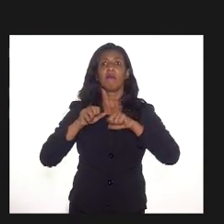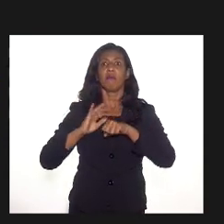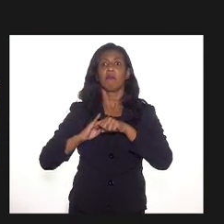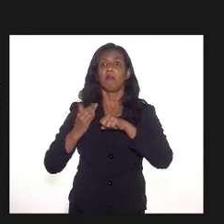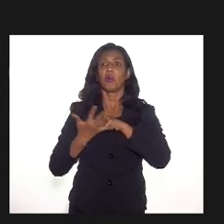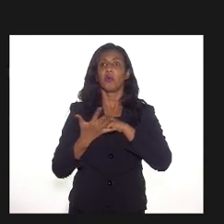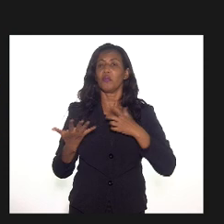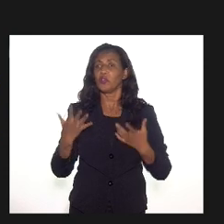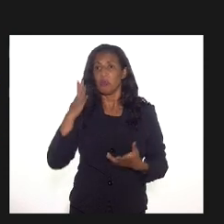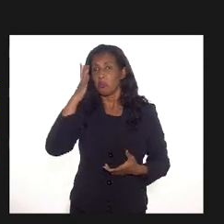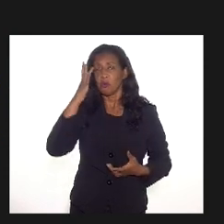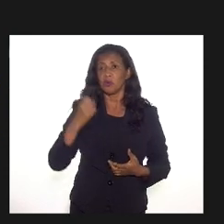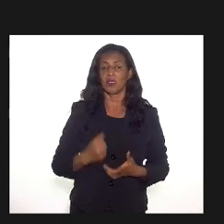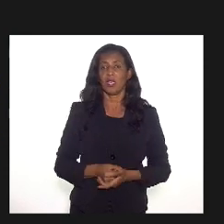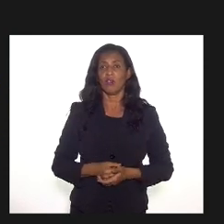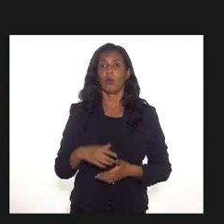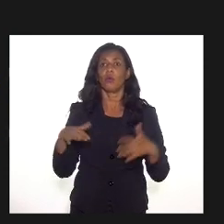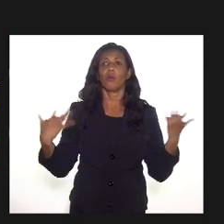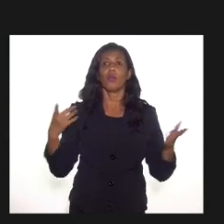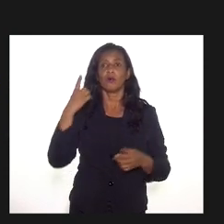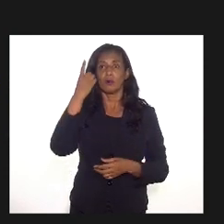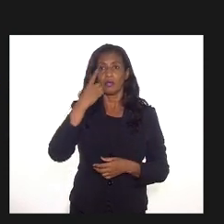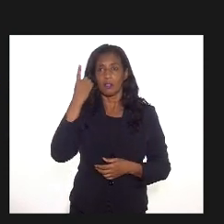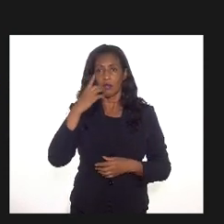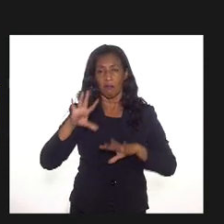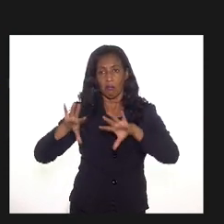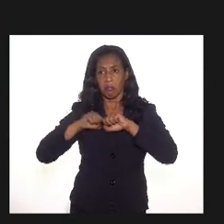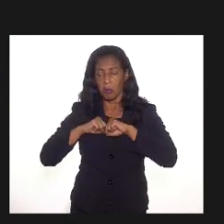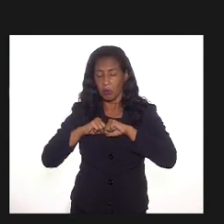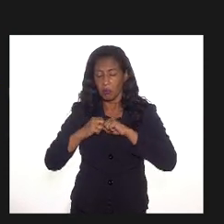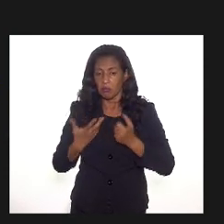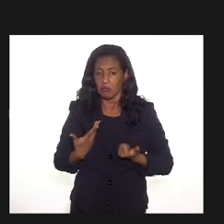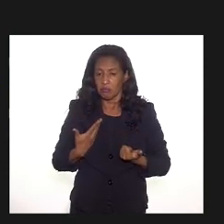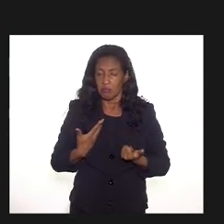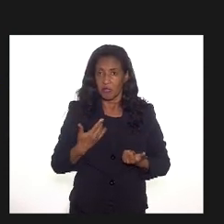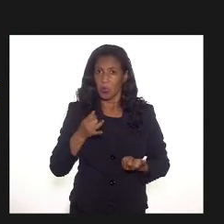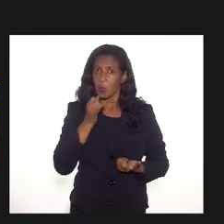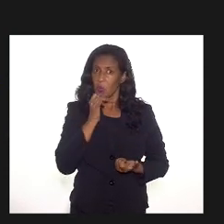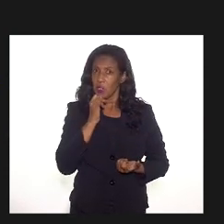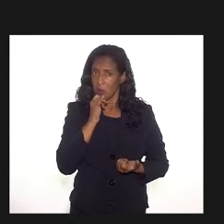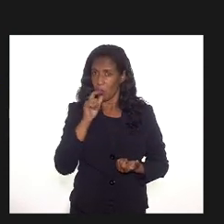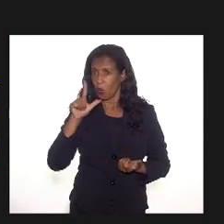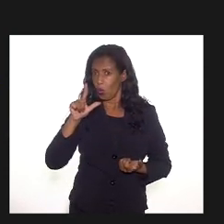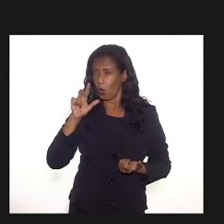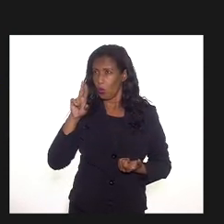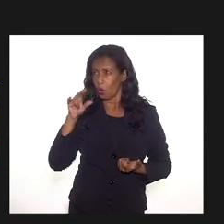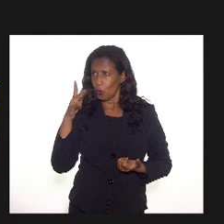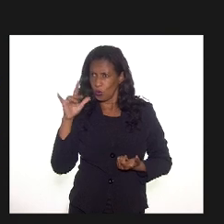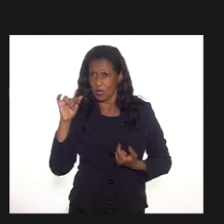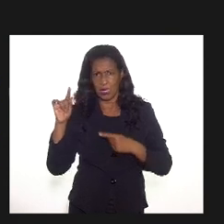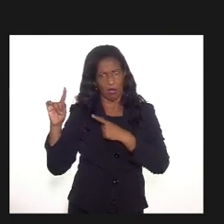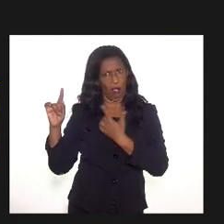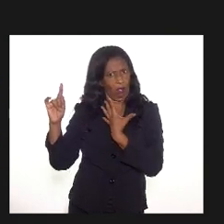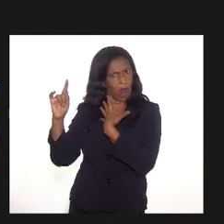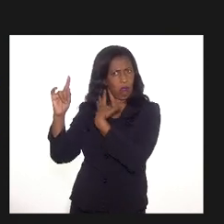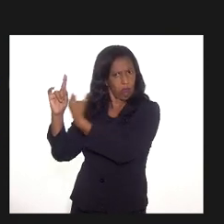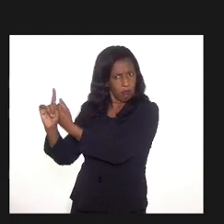Nem entre nós nós sabemos. Eu, por exemplo, sei que a deputada Lucinha o teve, porque